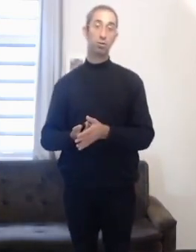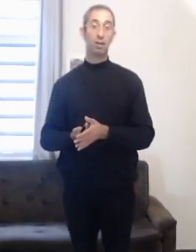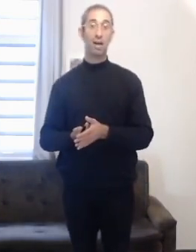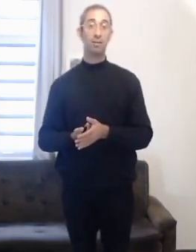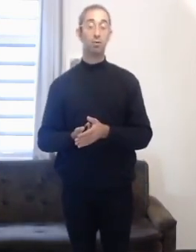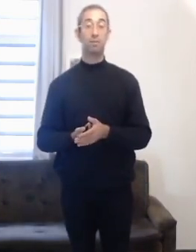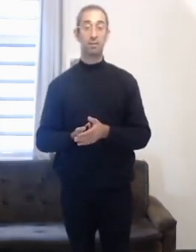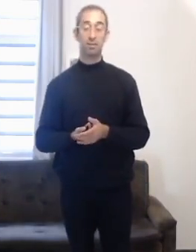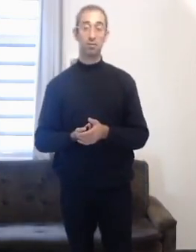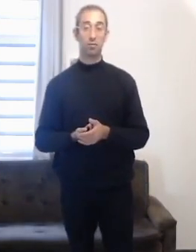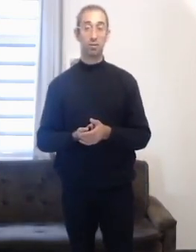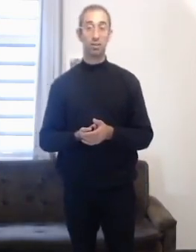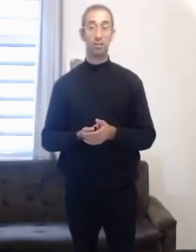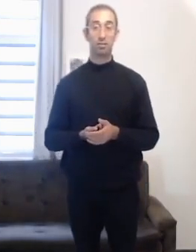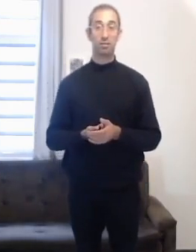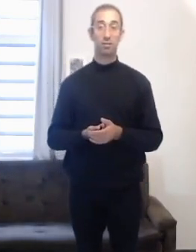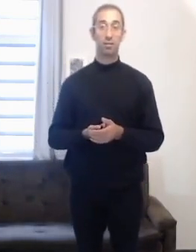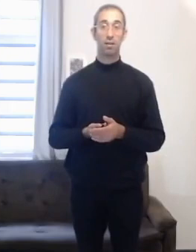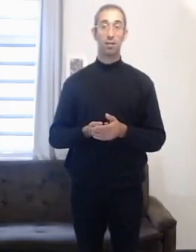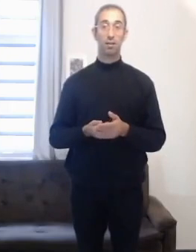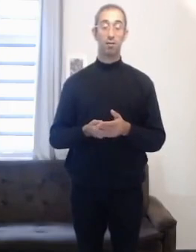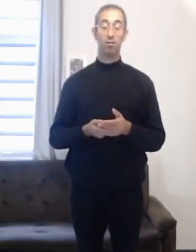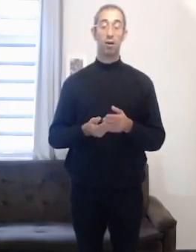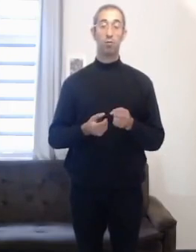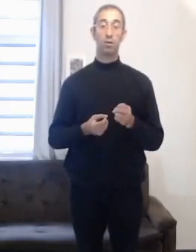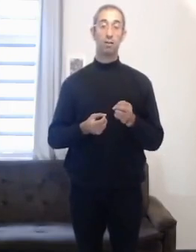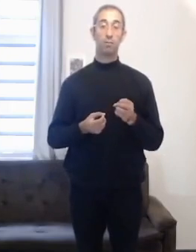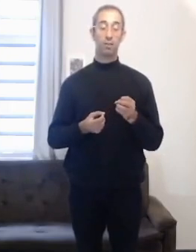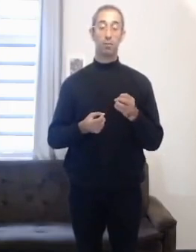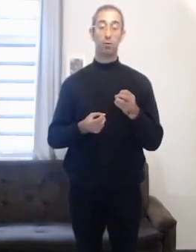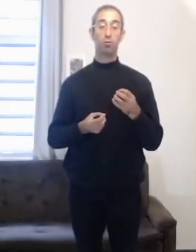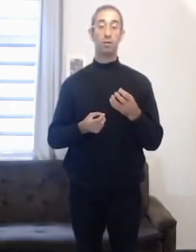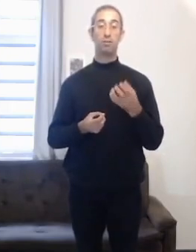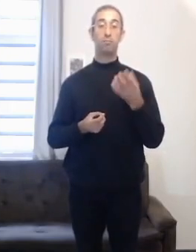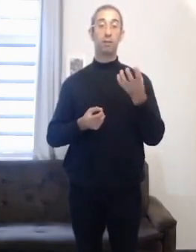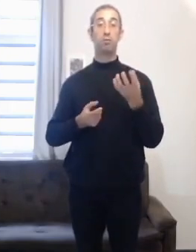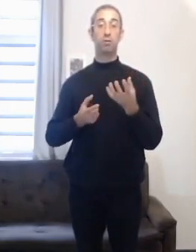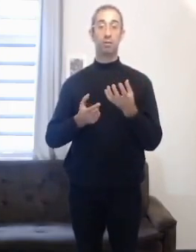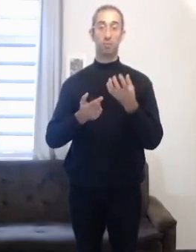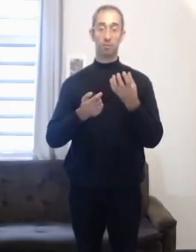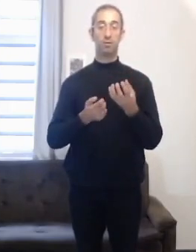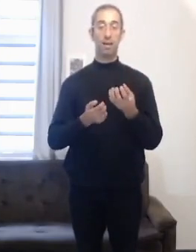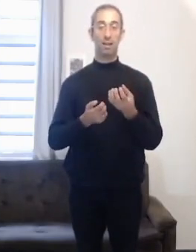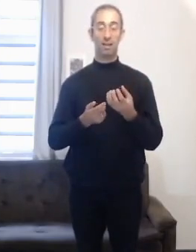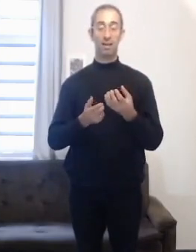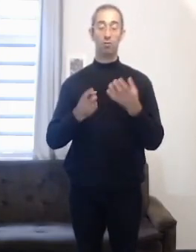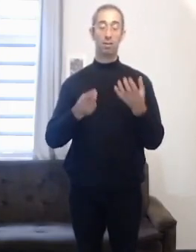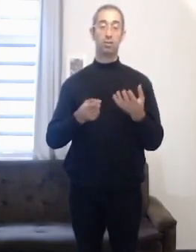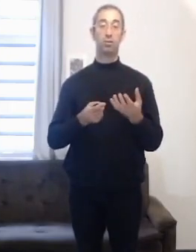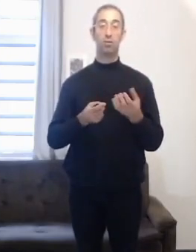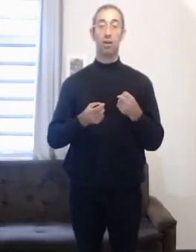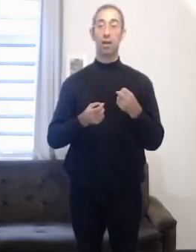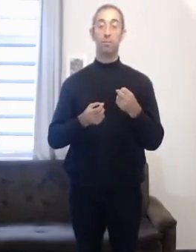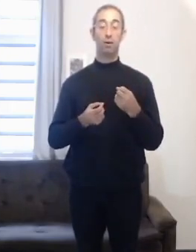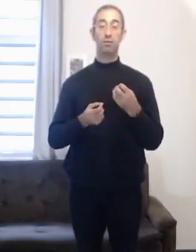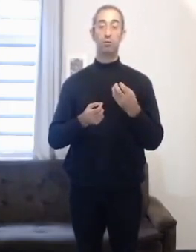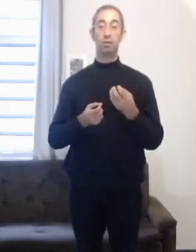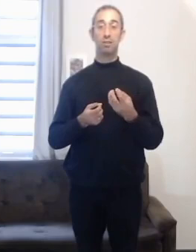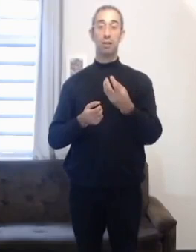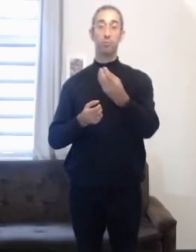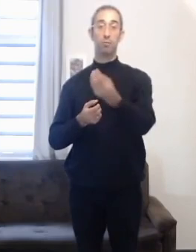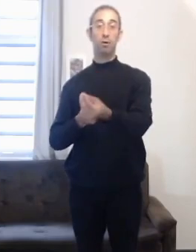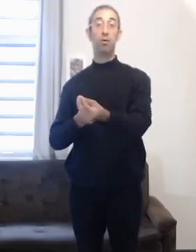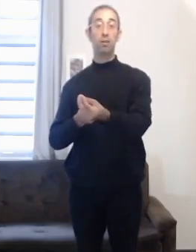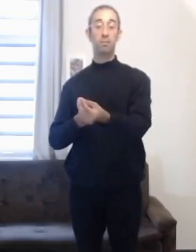sentir prejudicada com a pesquisa de vocês. Então, por exemplo, quando o conhecimento que vocês propuserem, né, no artigo, ele pode